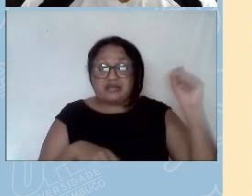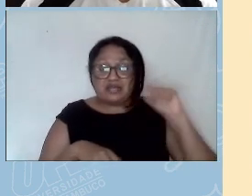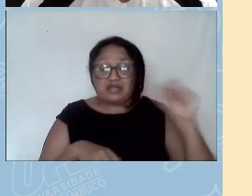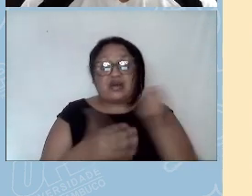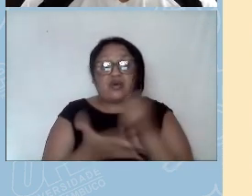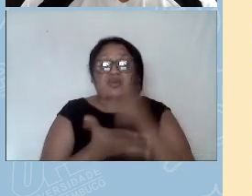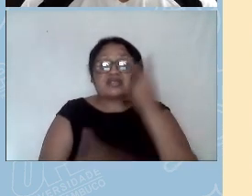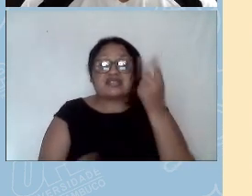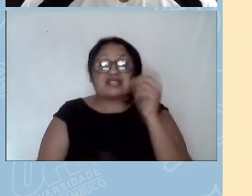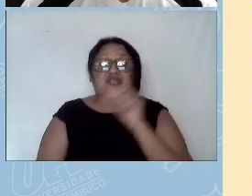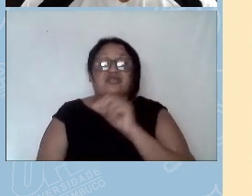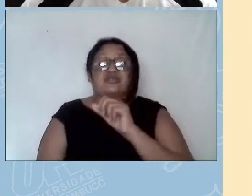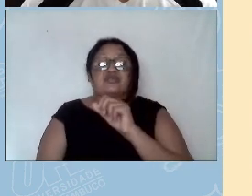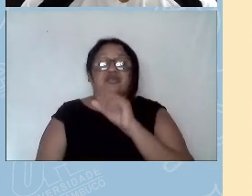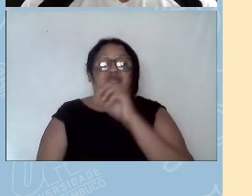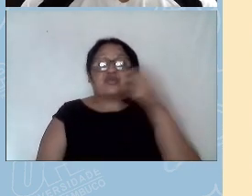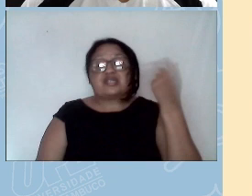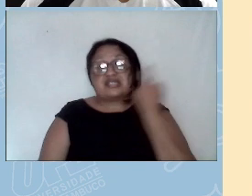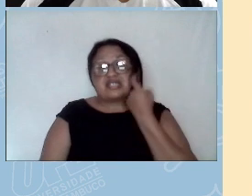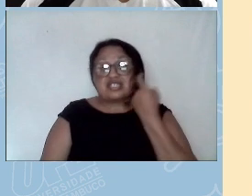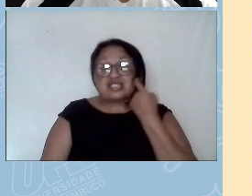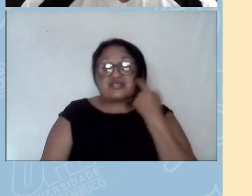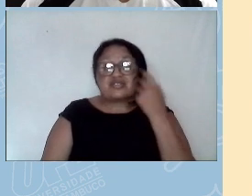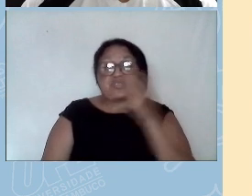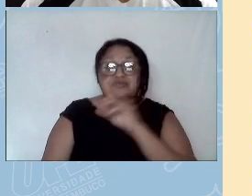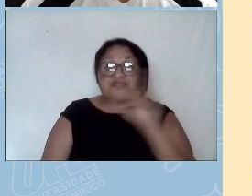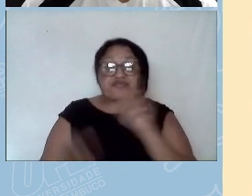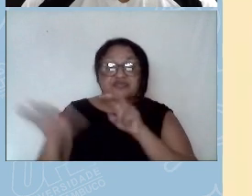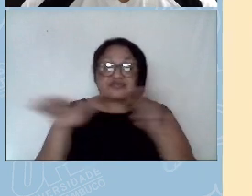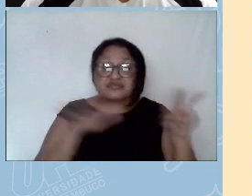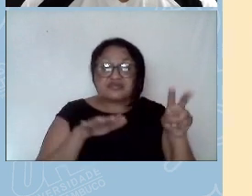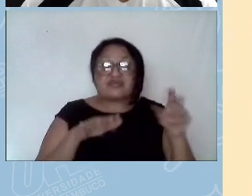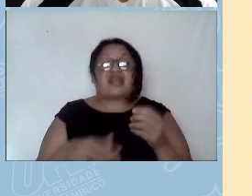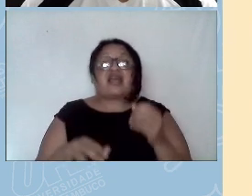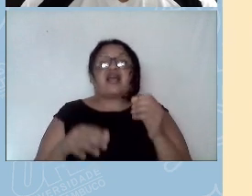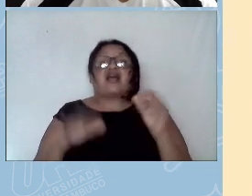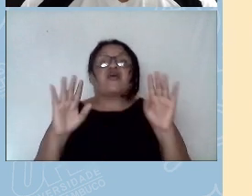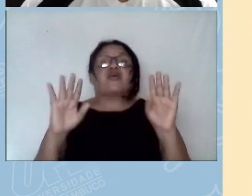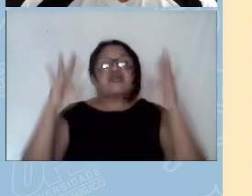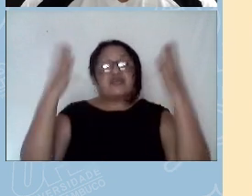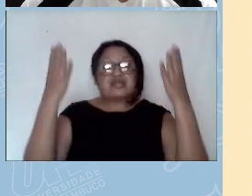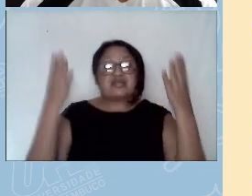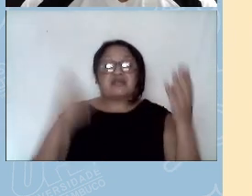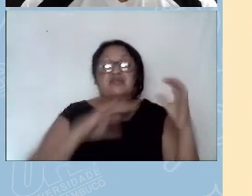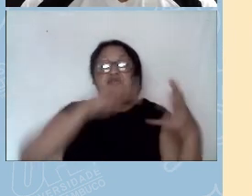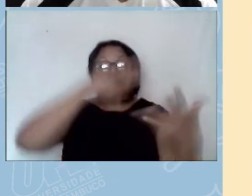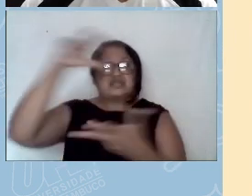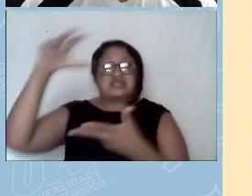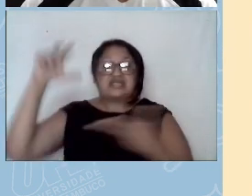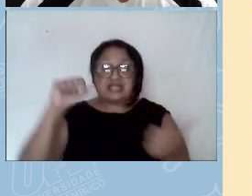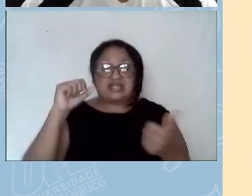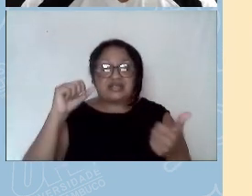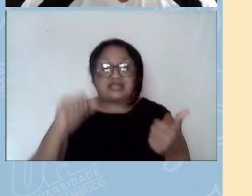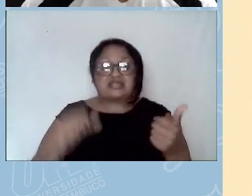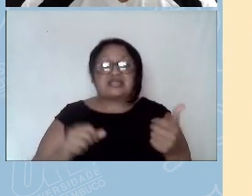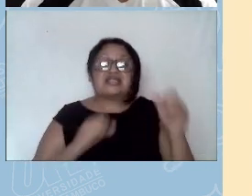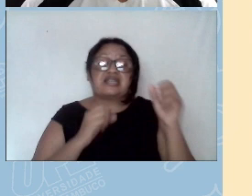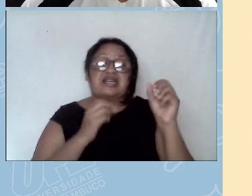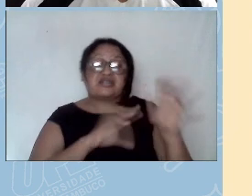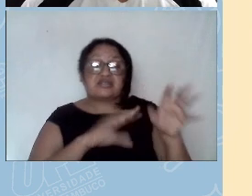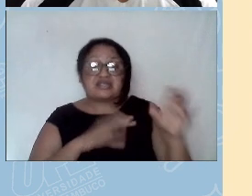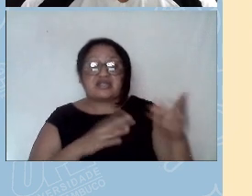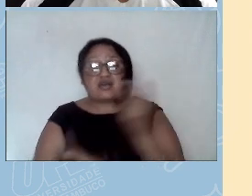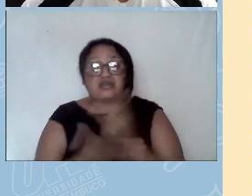-feira a comemoração do dia mundial da educação aconteceu em uma segunda-feira pela